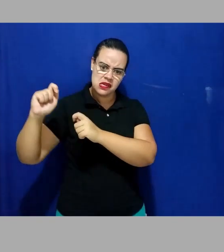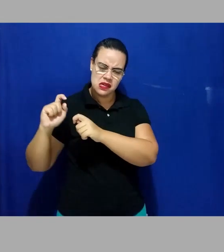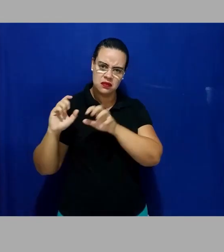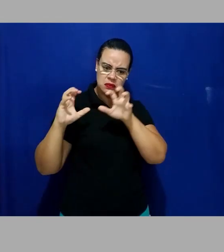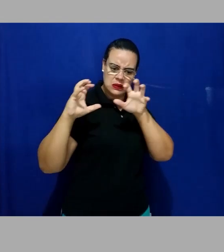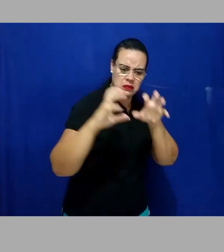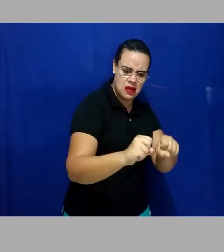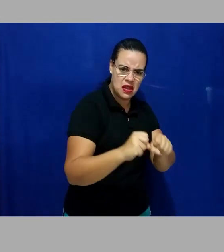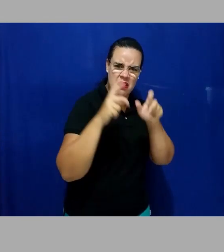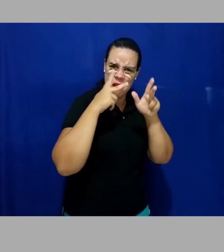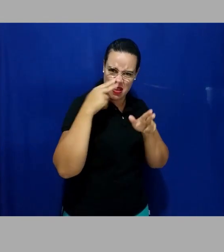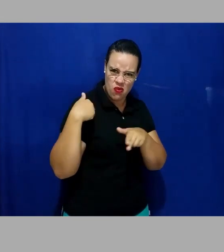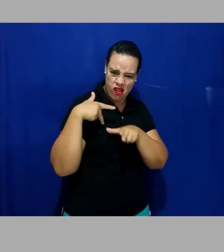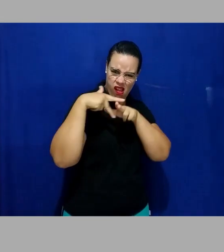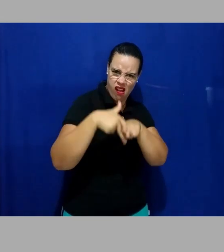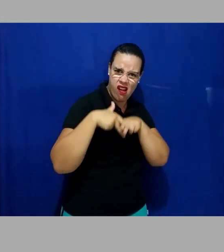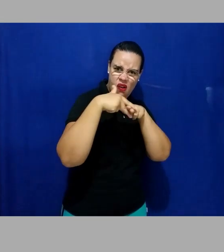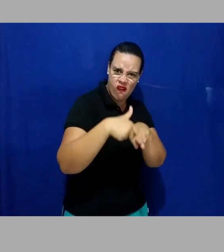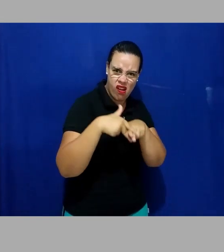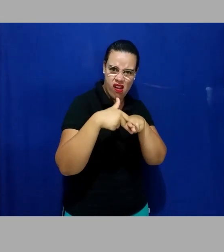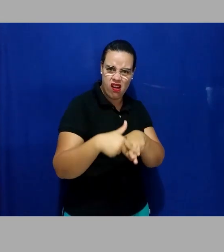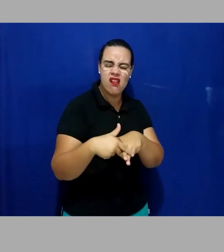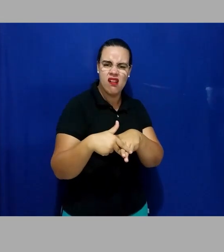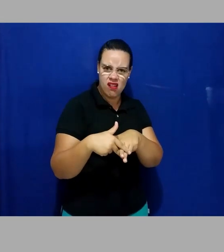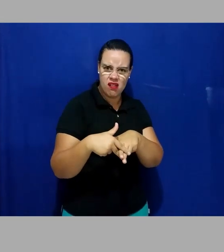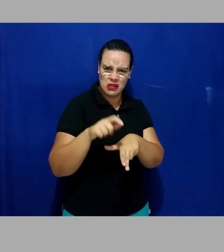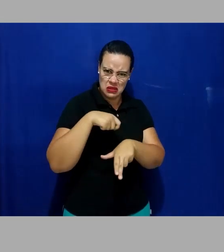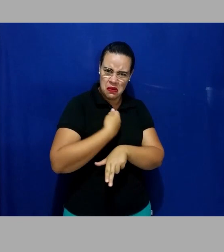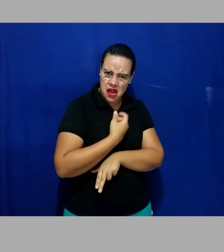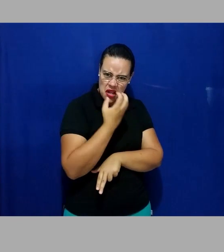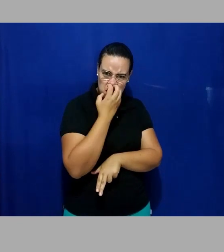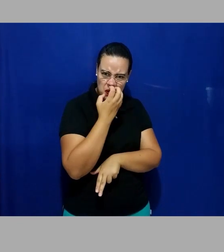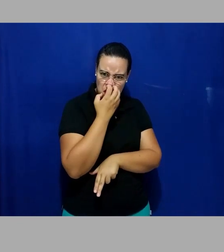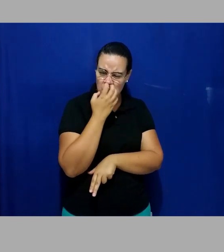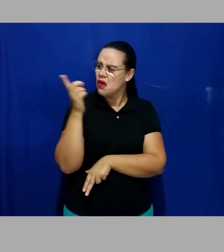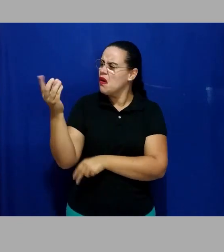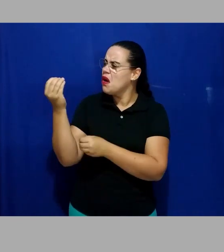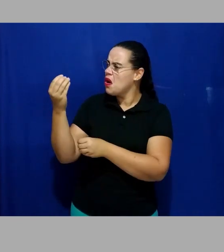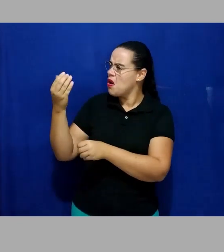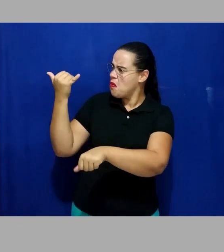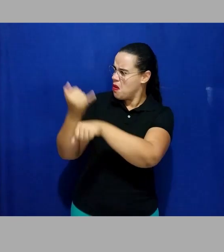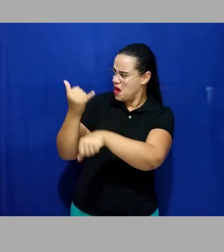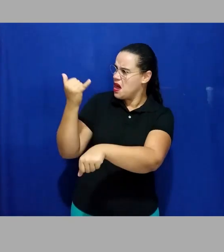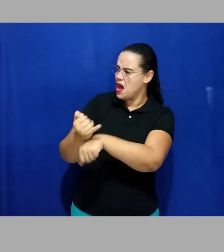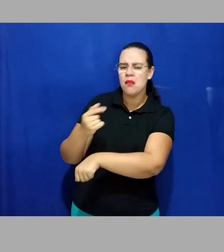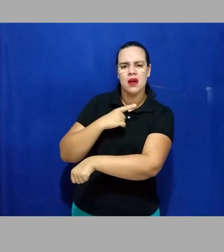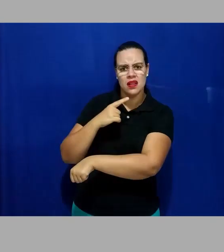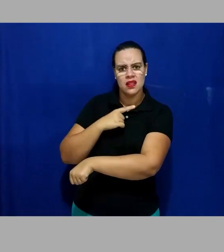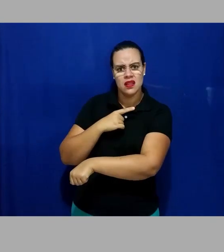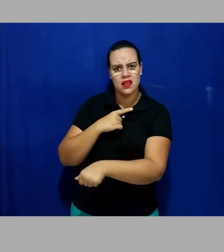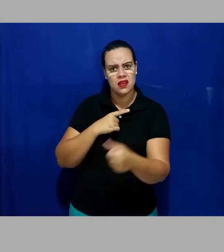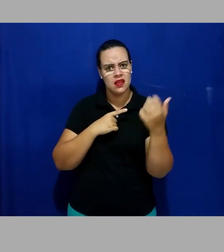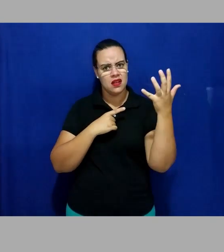corda, laço envoltado em meu pescoço, me caça a casco de cavalo, me prende a dente de cachorro. É que estás